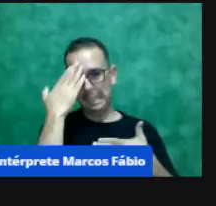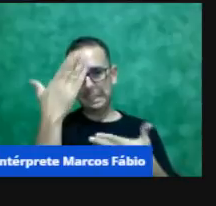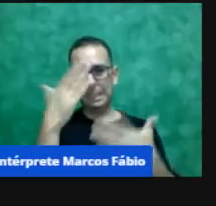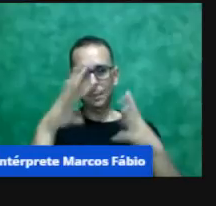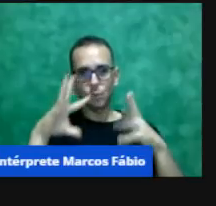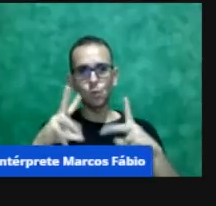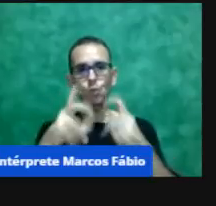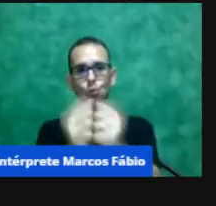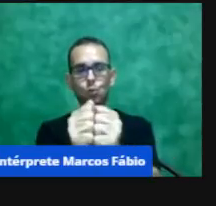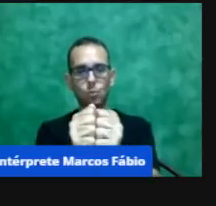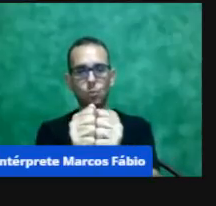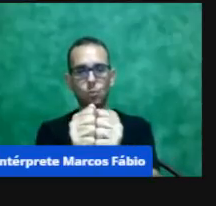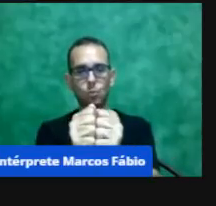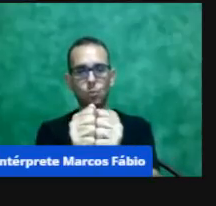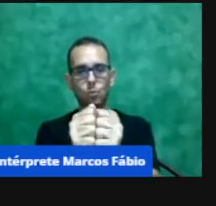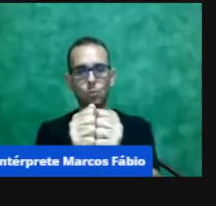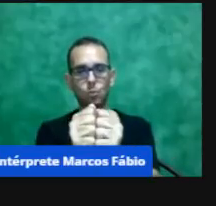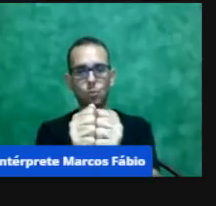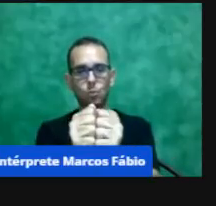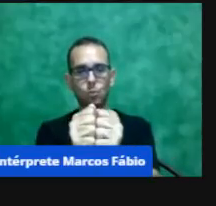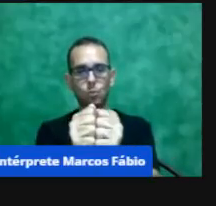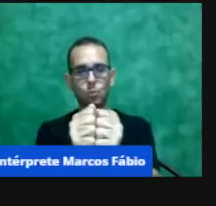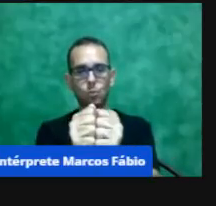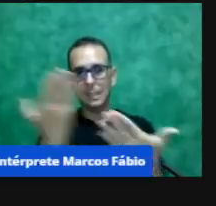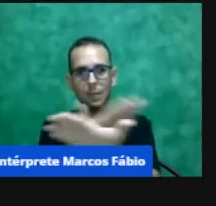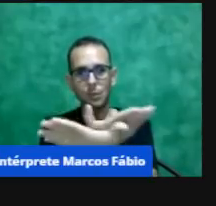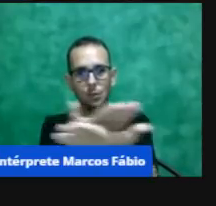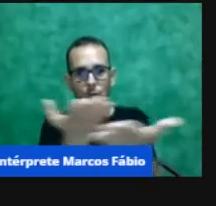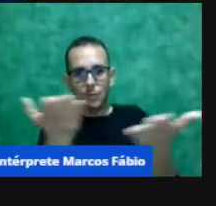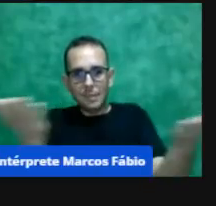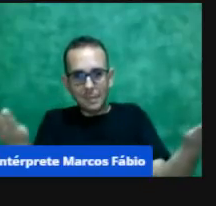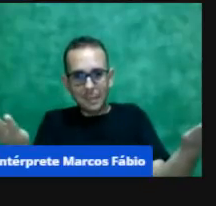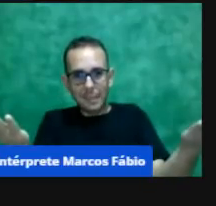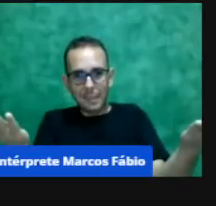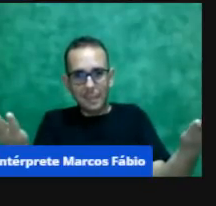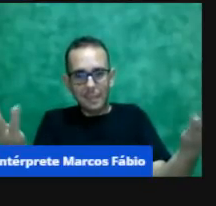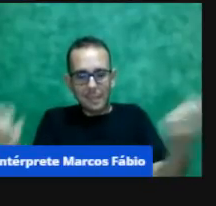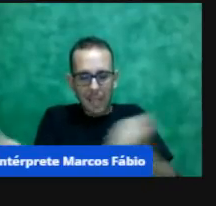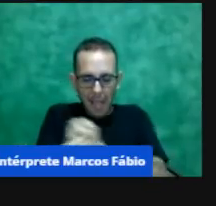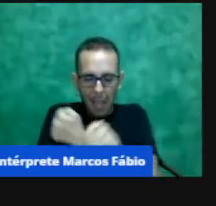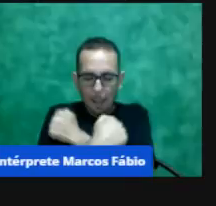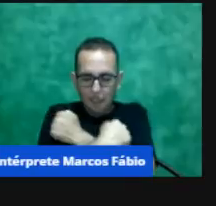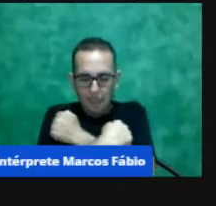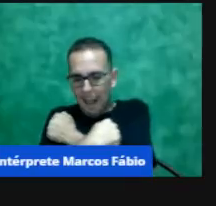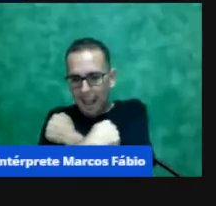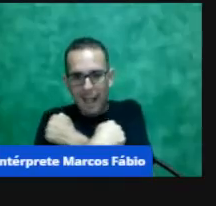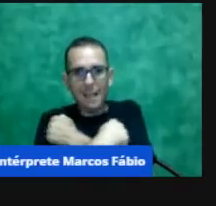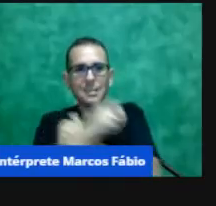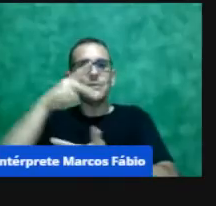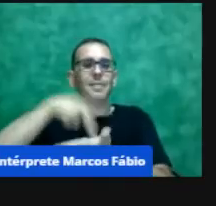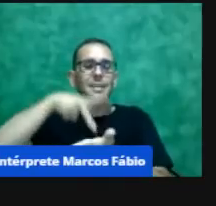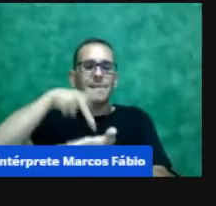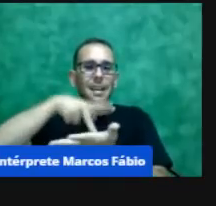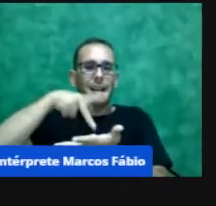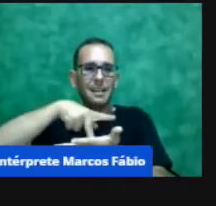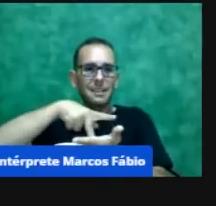de coração. Muito obrigada a todos vocês. Grande abraço mesmo.